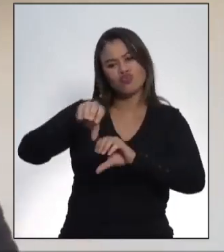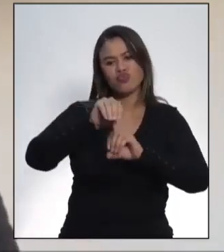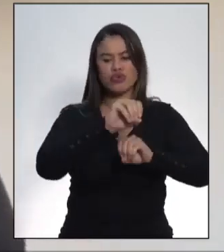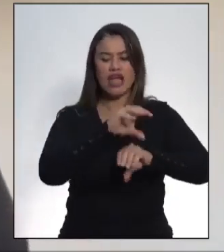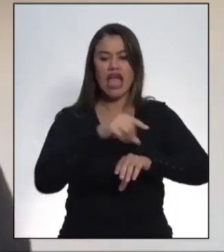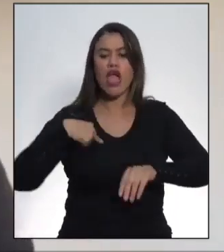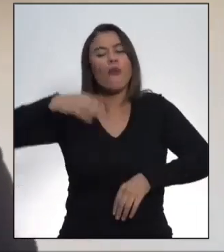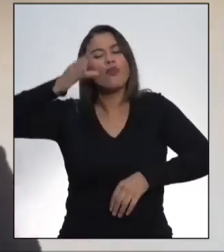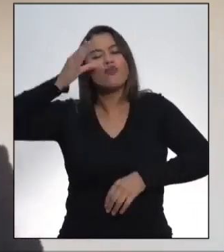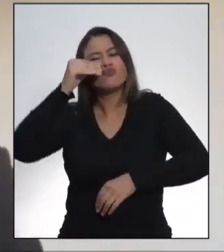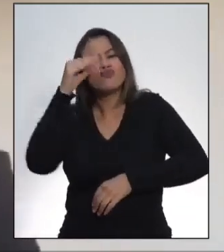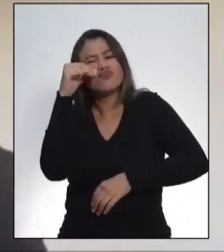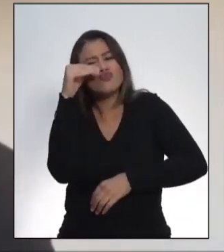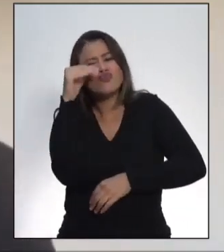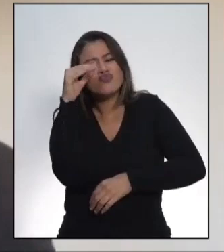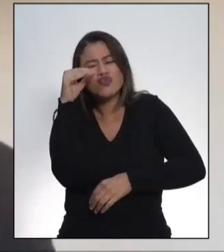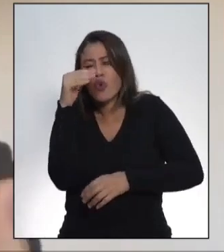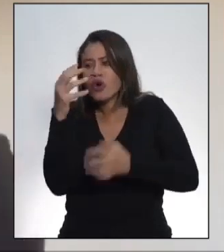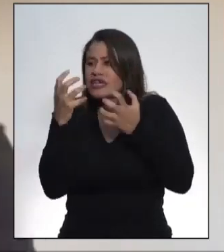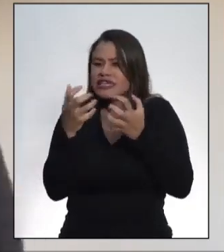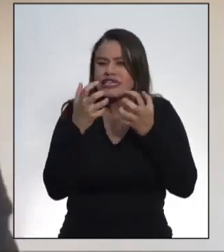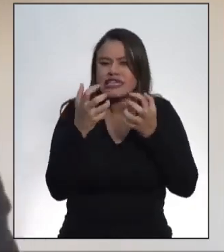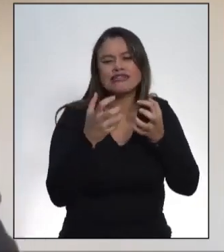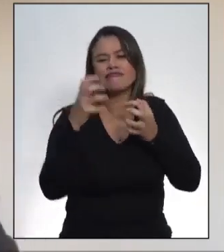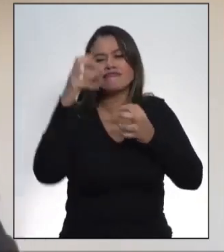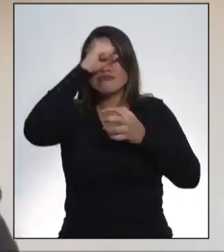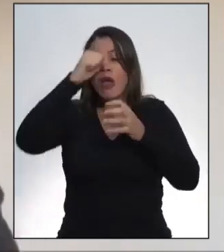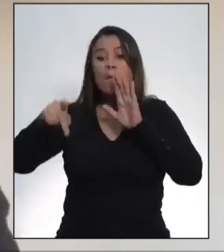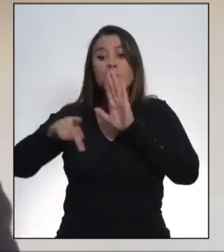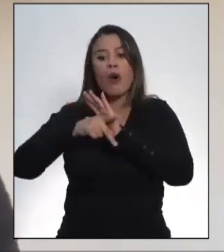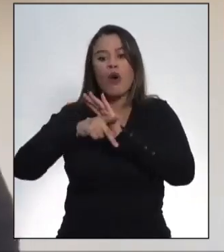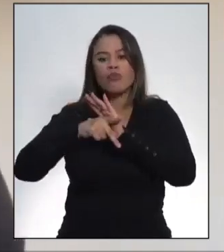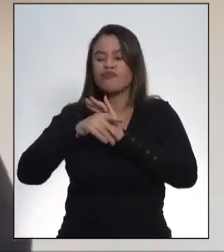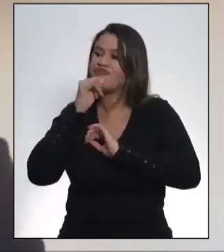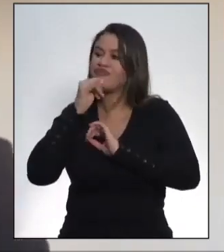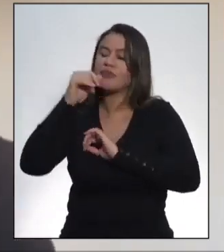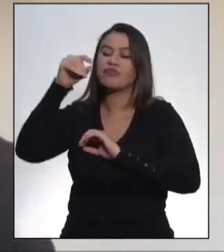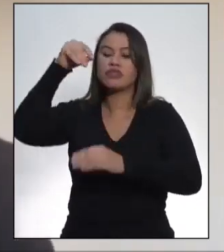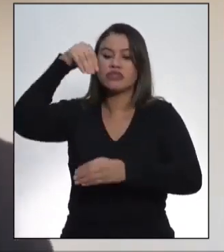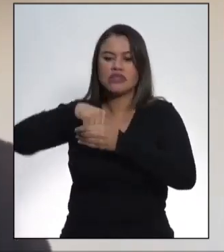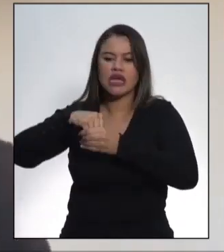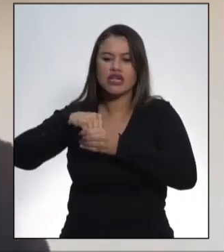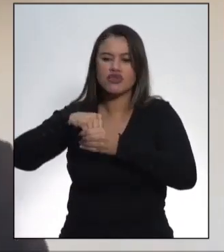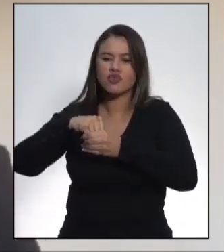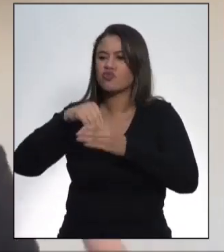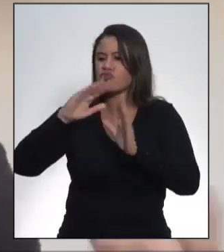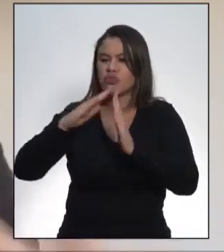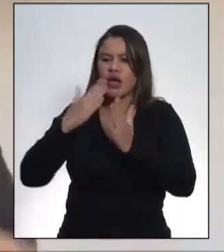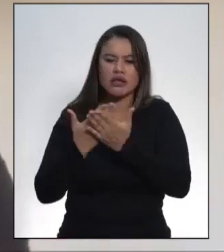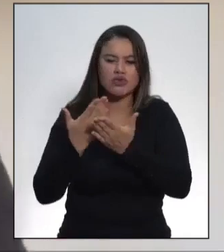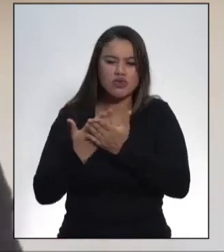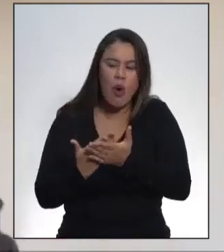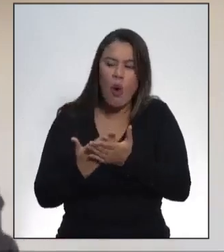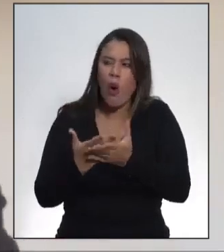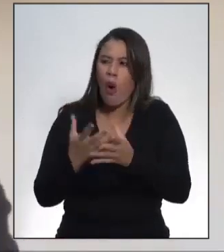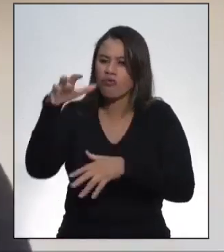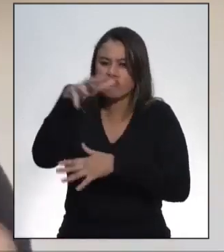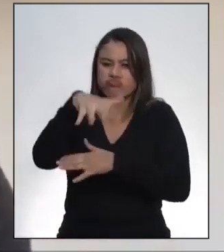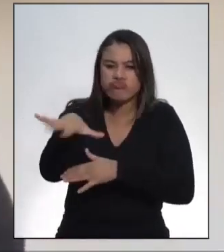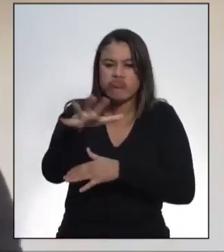curiosidade muito grande para resolver problemas em educação. Sempre que você empreende, você vai empreender dentro de um